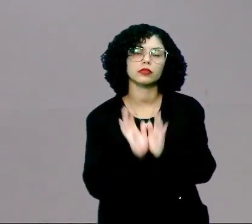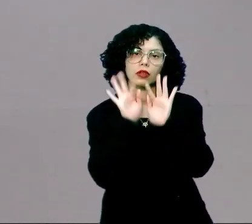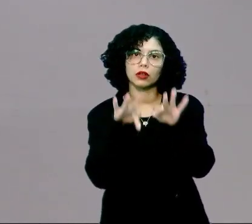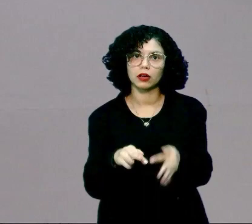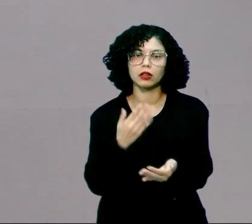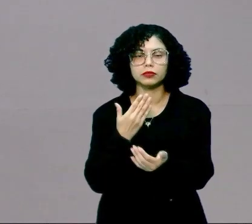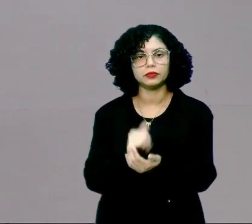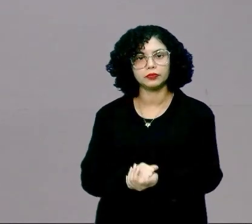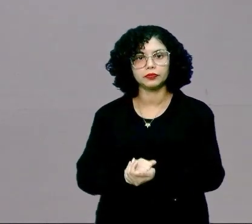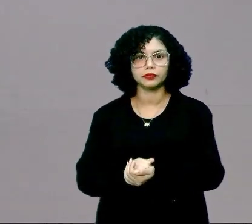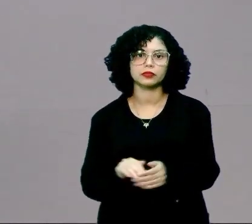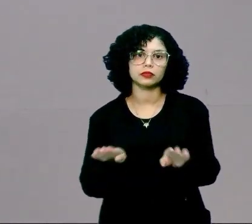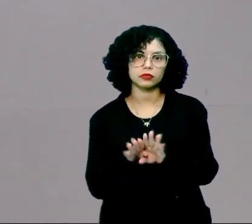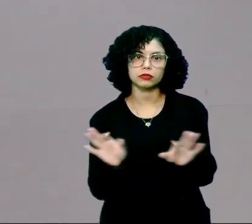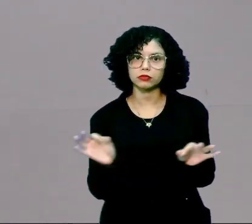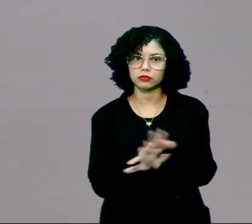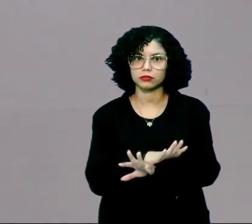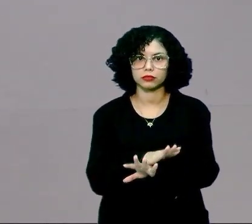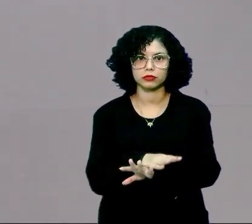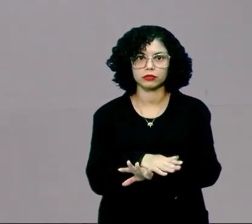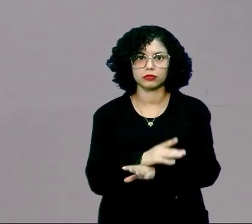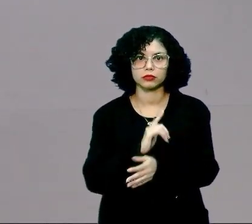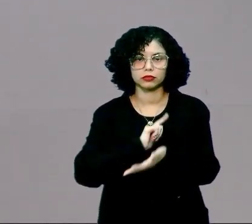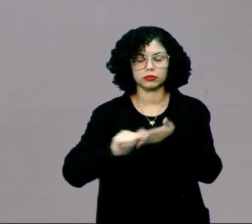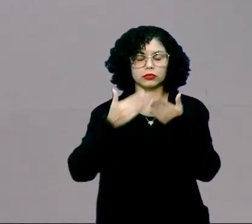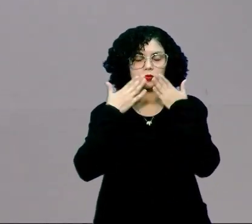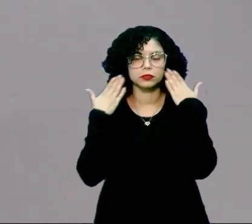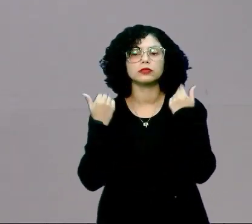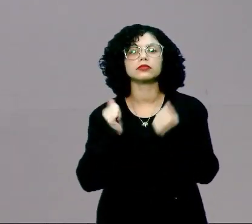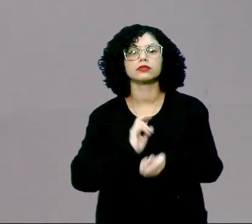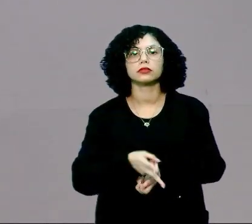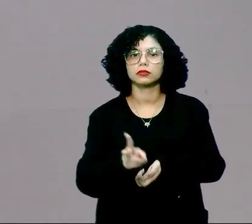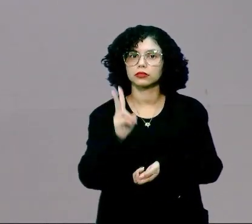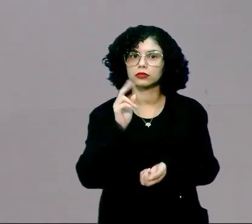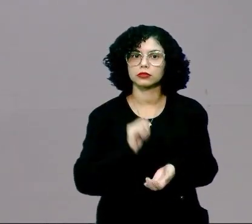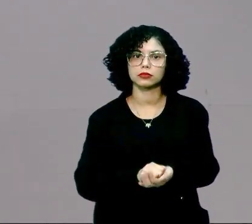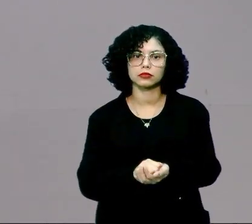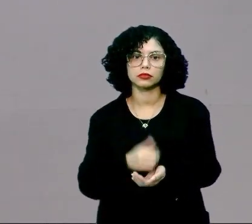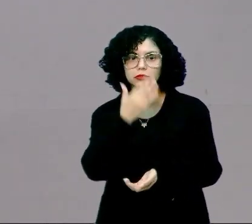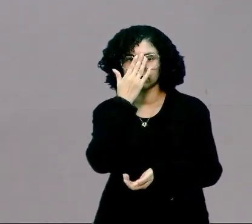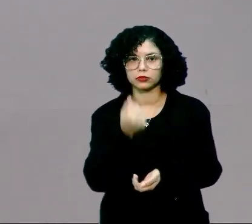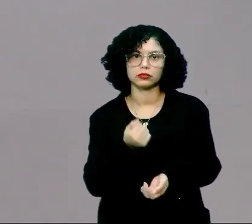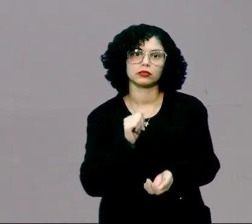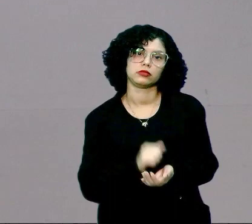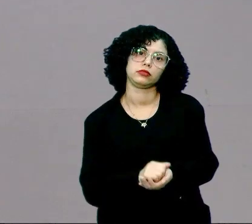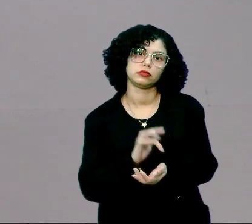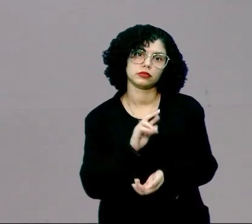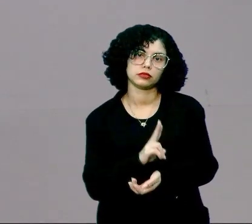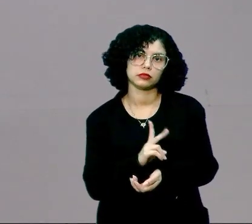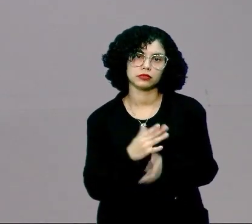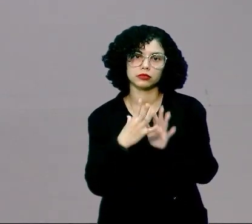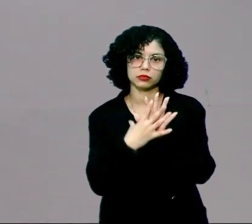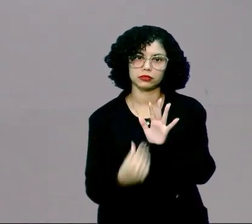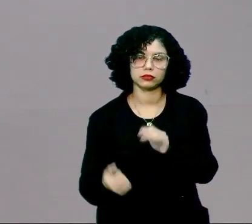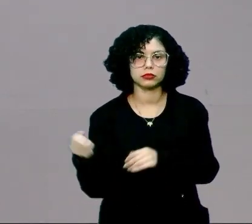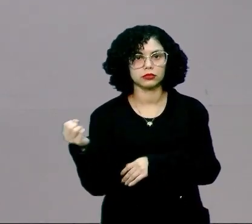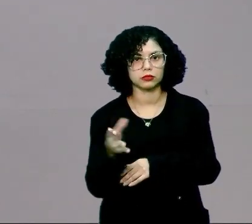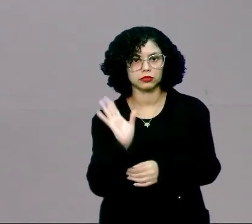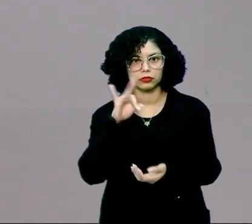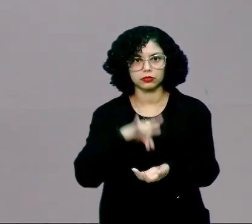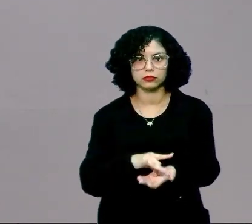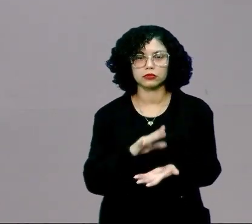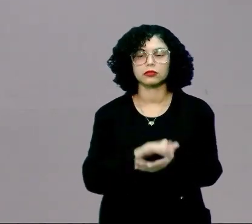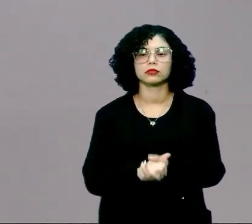final da produção, ali, pronto. Limpou as lágrimas e vida que segue, porque você sabe que é uma recriação da